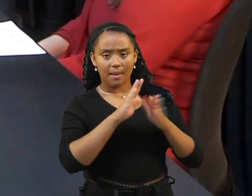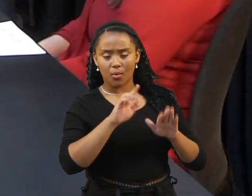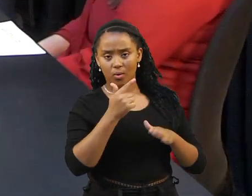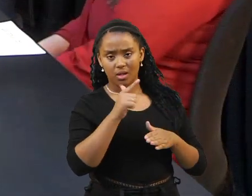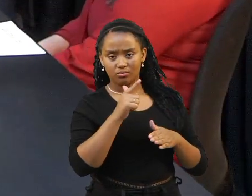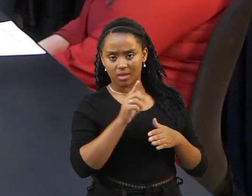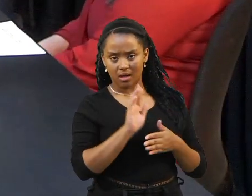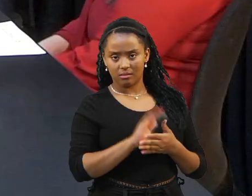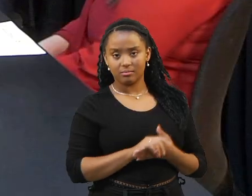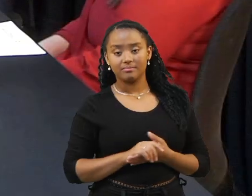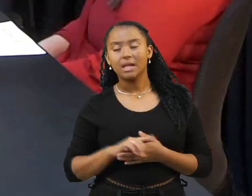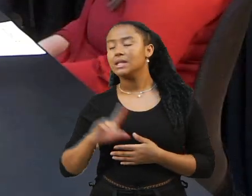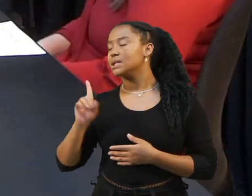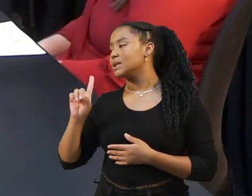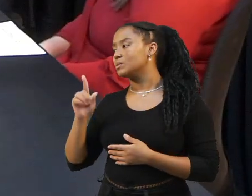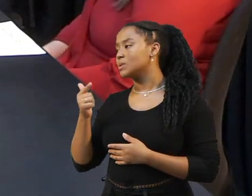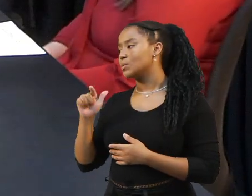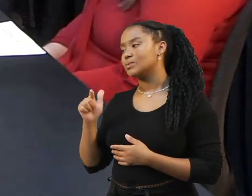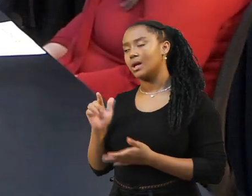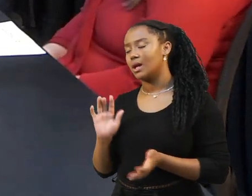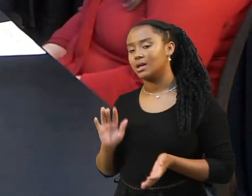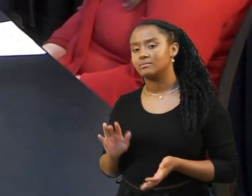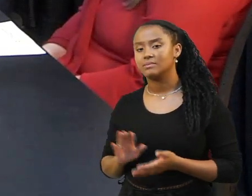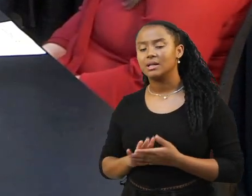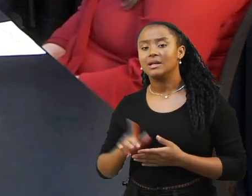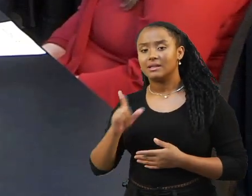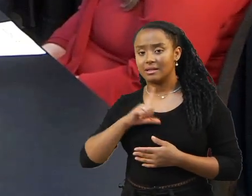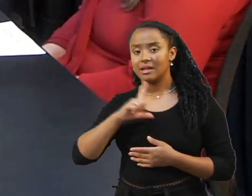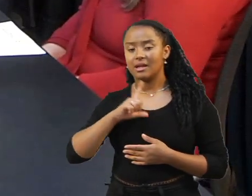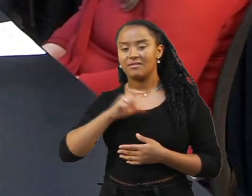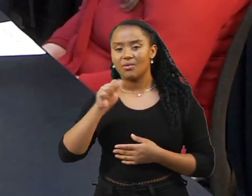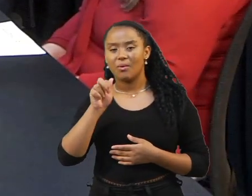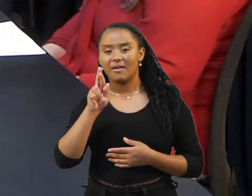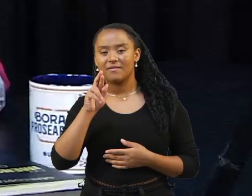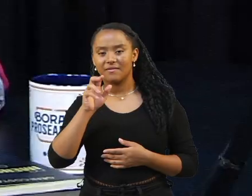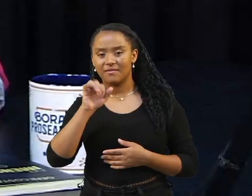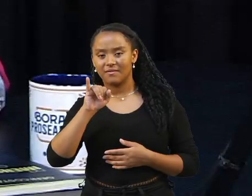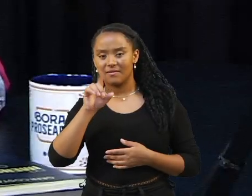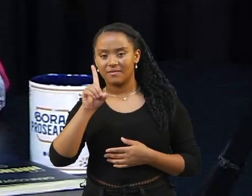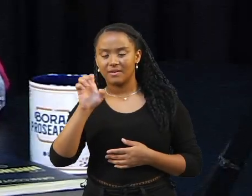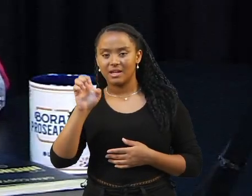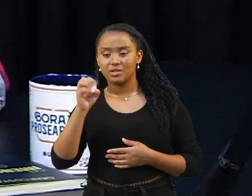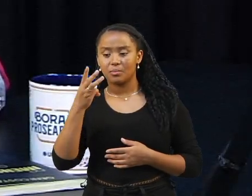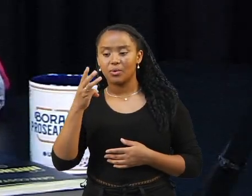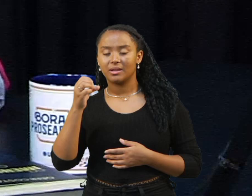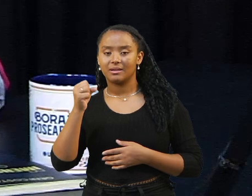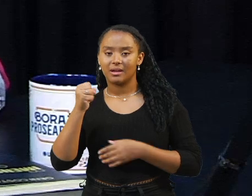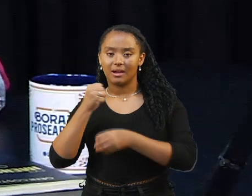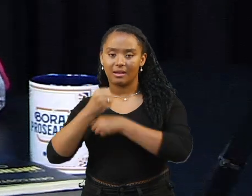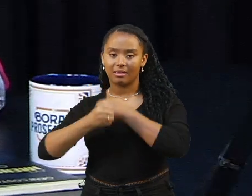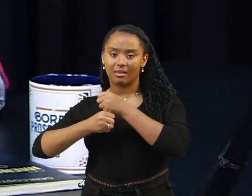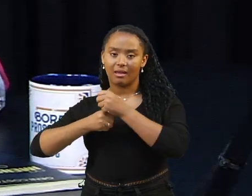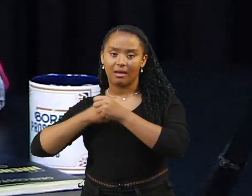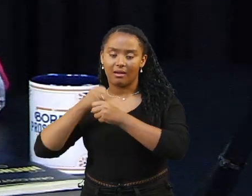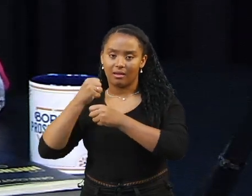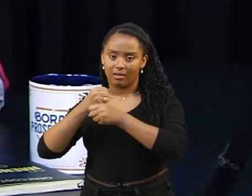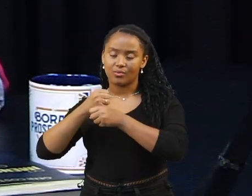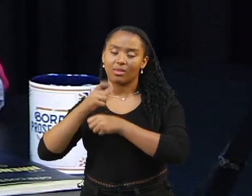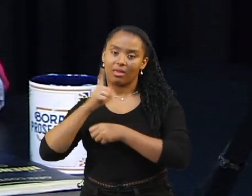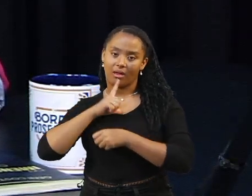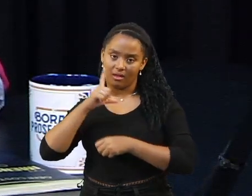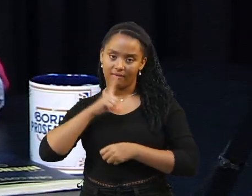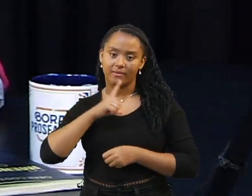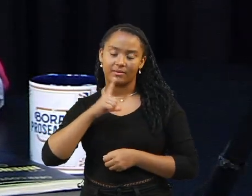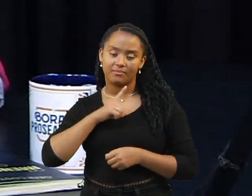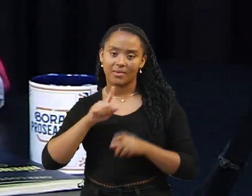não existe mais. Não existe. Ele existiu por 30 anos, mas depois ele não existiu